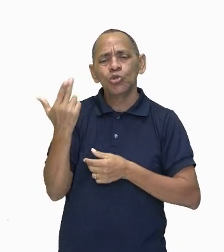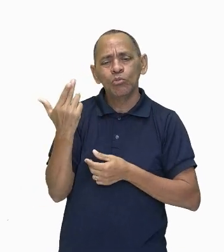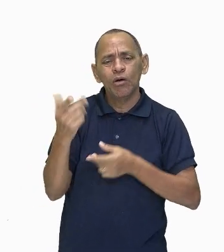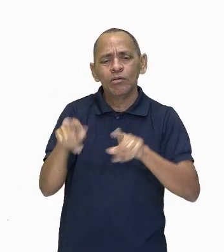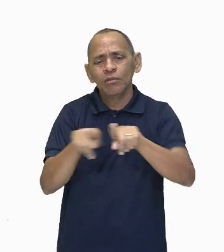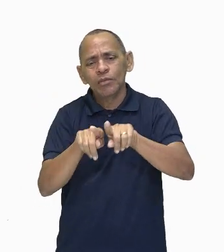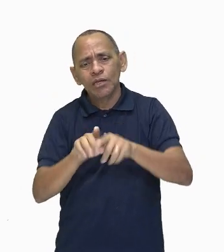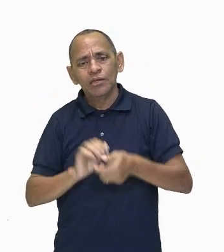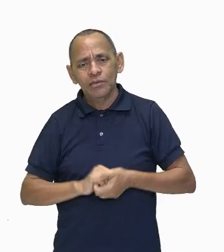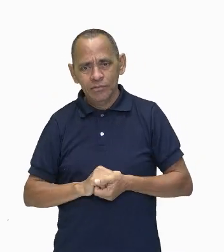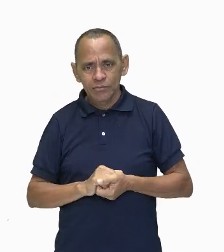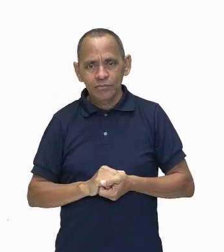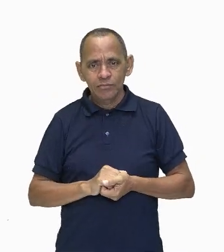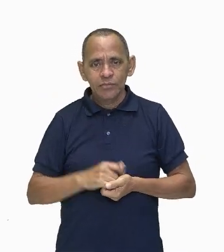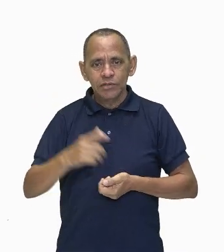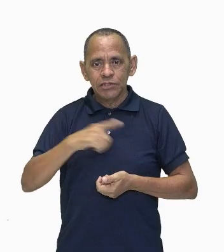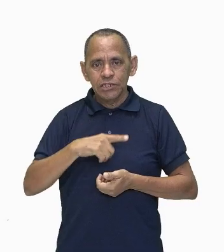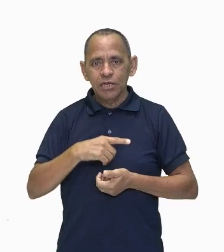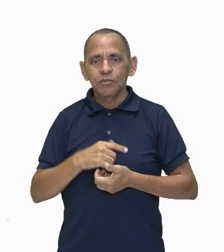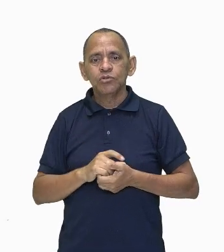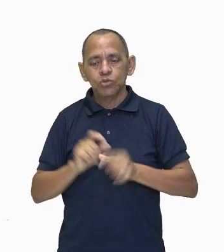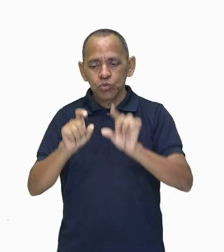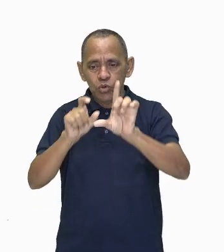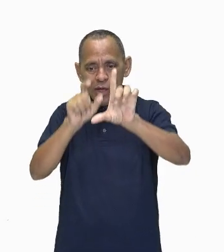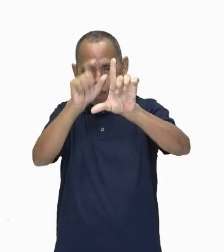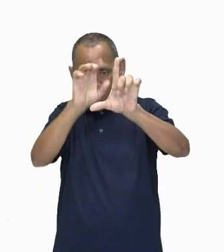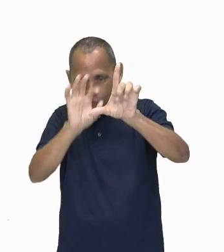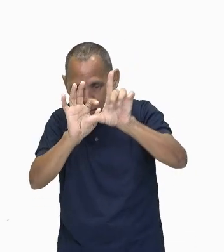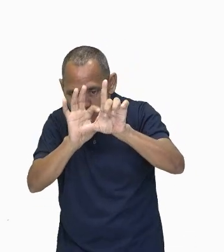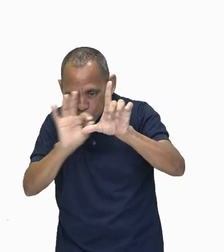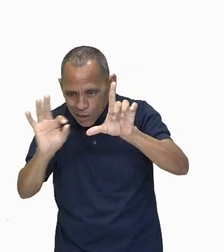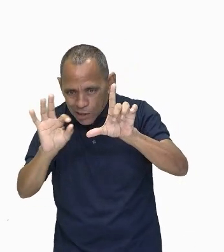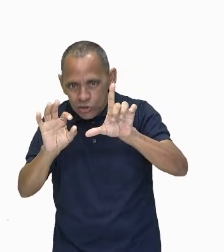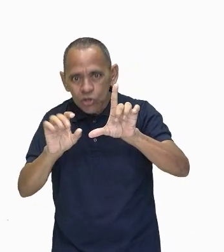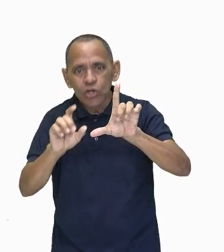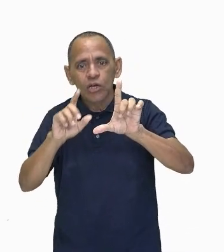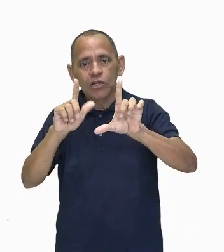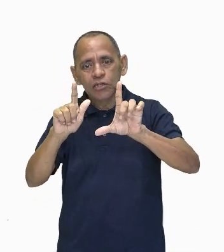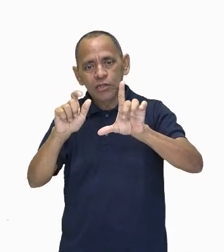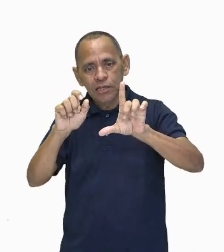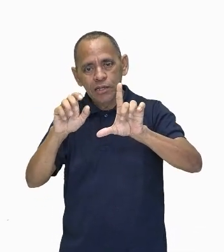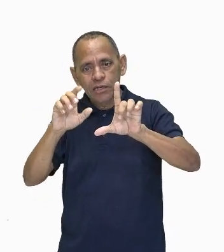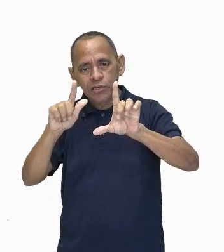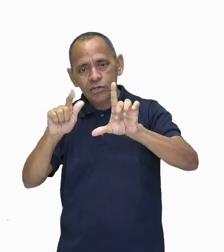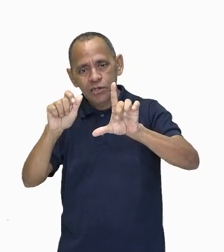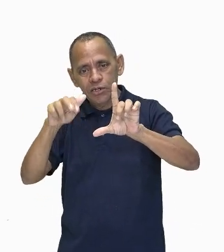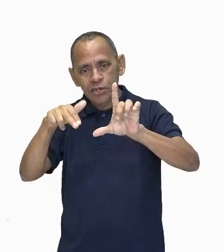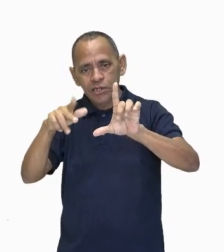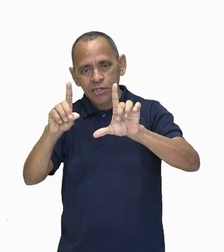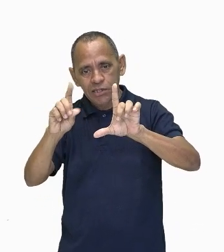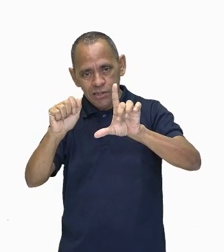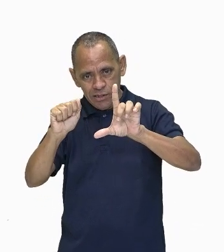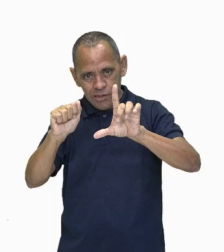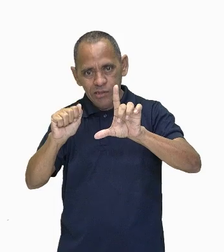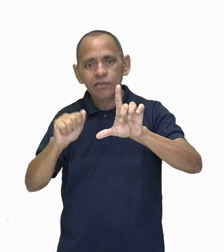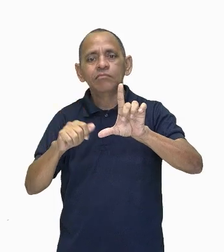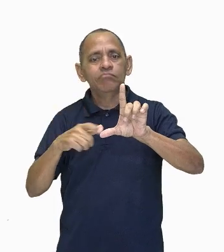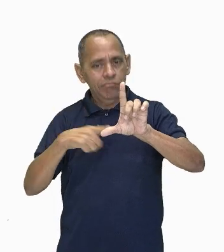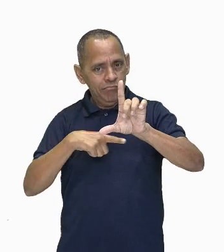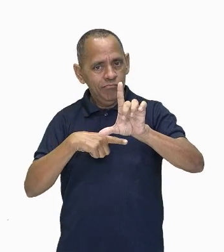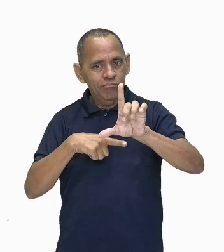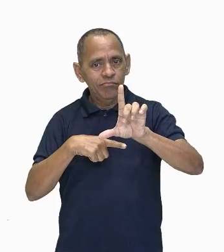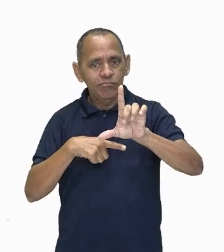nós temos aí sempre uma legenda, tá bom? Todo gráfico vai ser apresentado aí uma legenda, tá